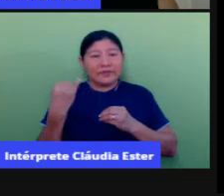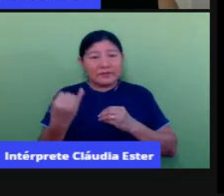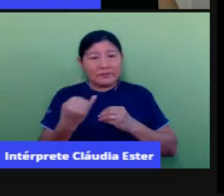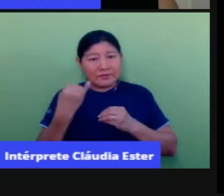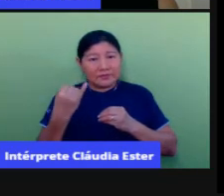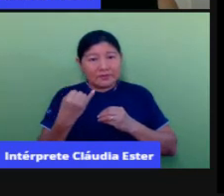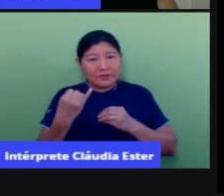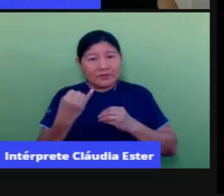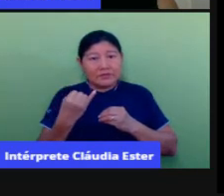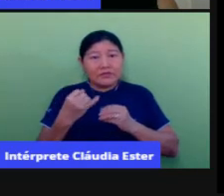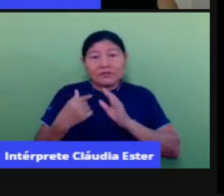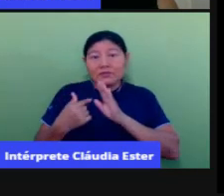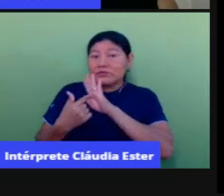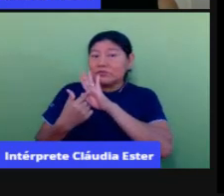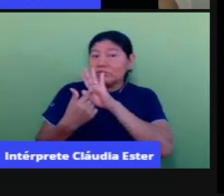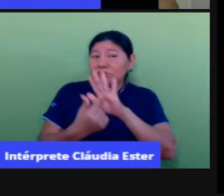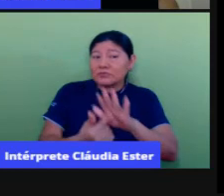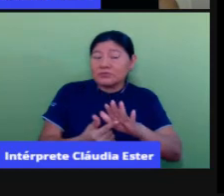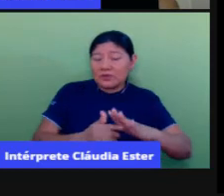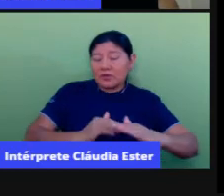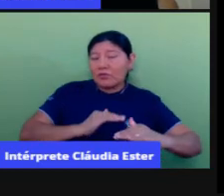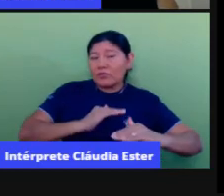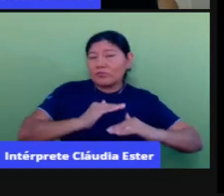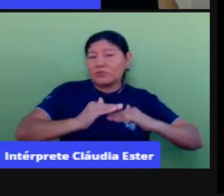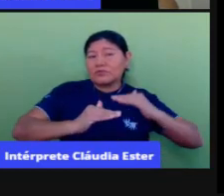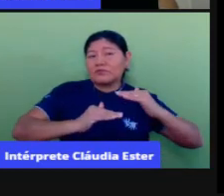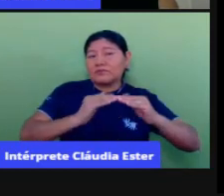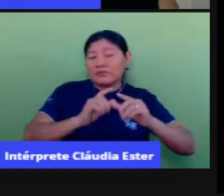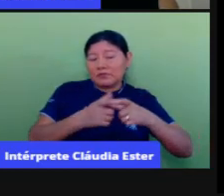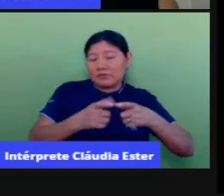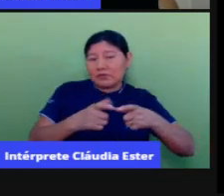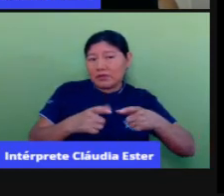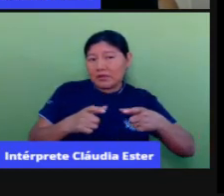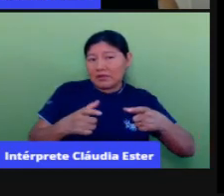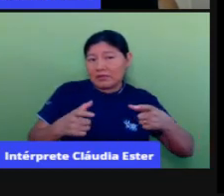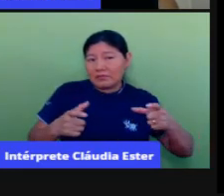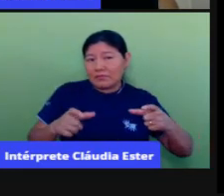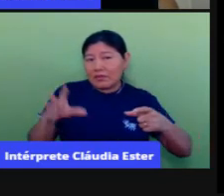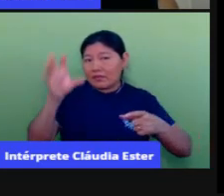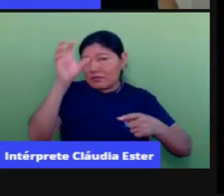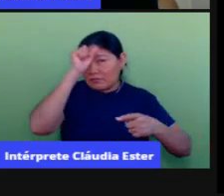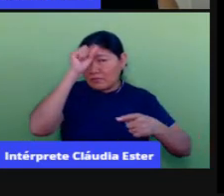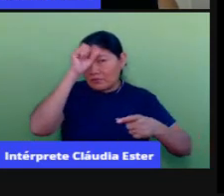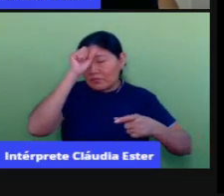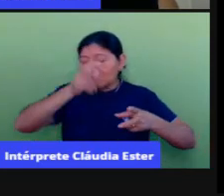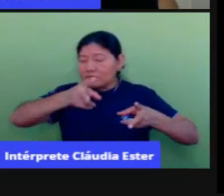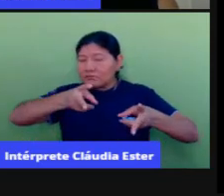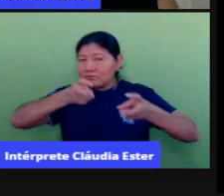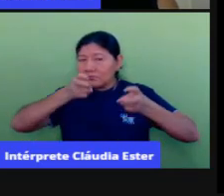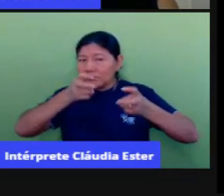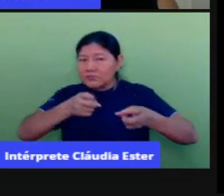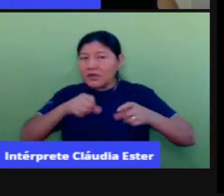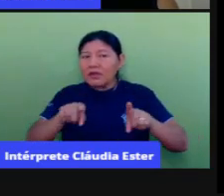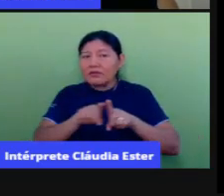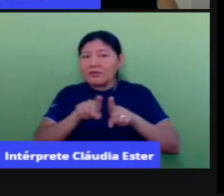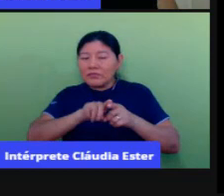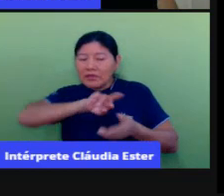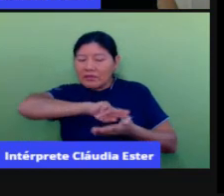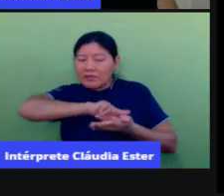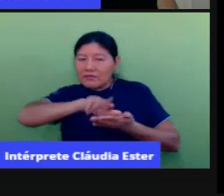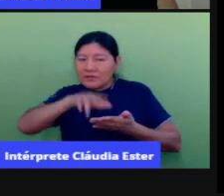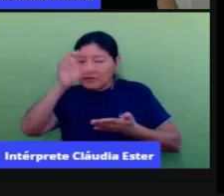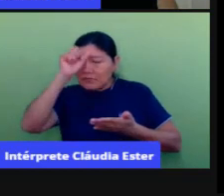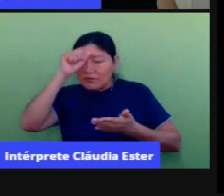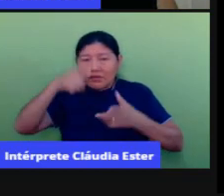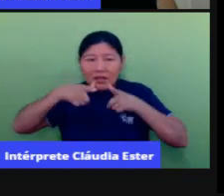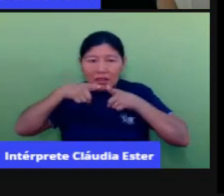a busca pela ampliação do repertório das crianças, a busca pela contemplação das diversas linguagens. Então, olha, eu